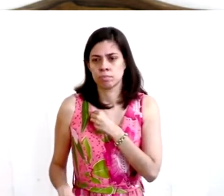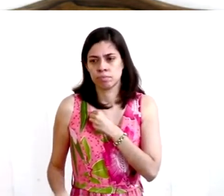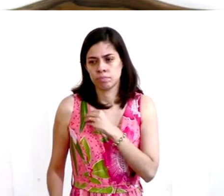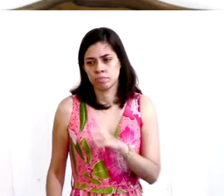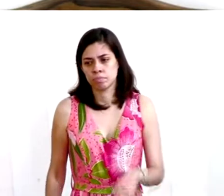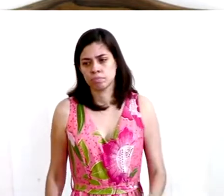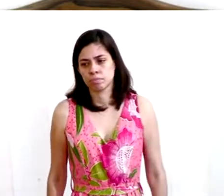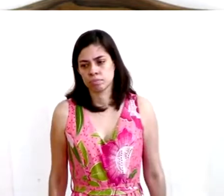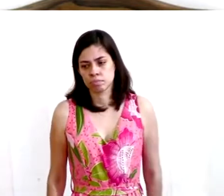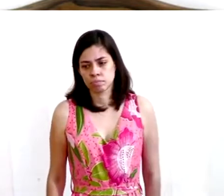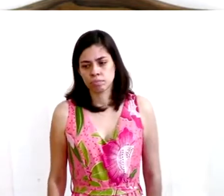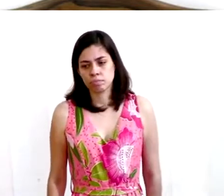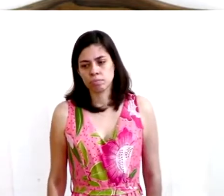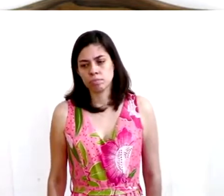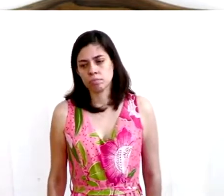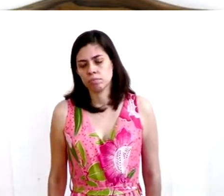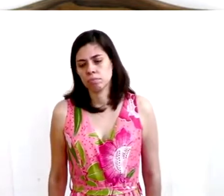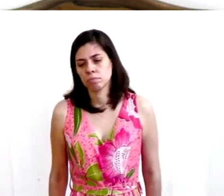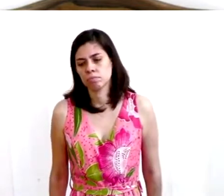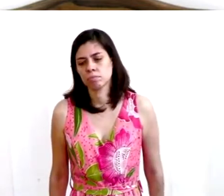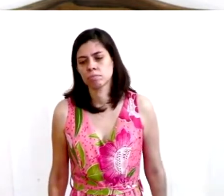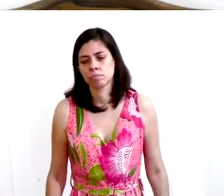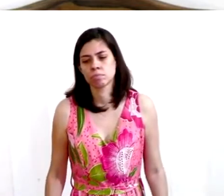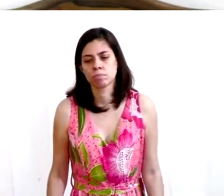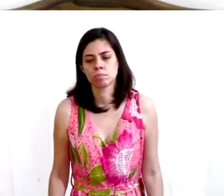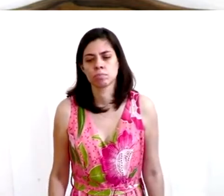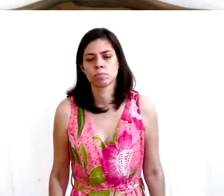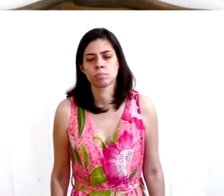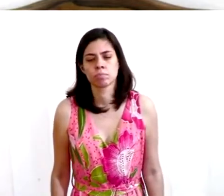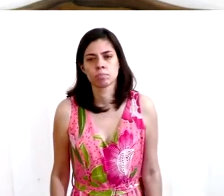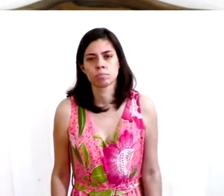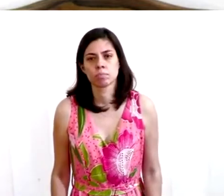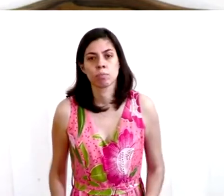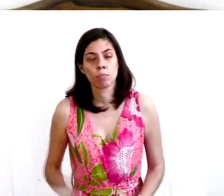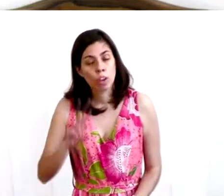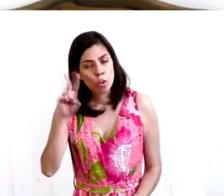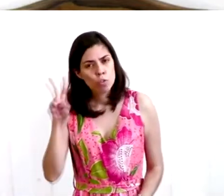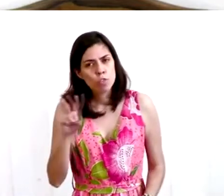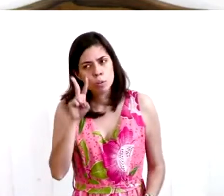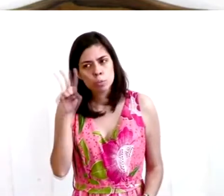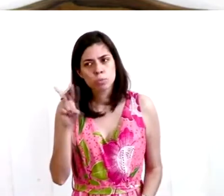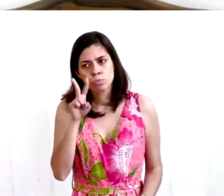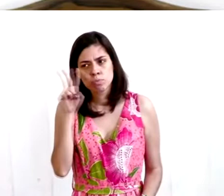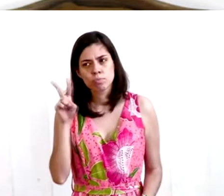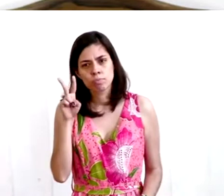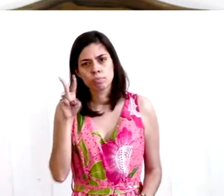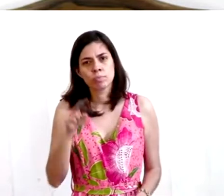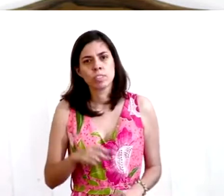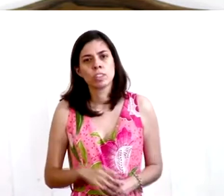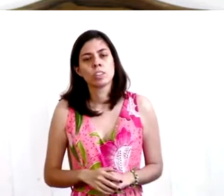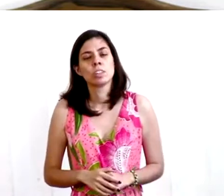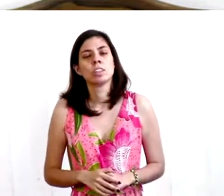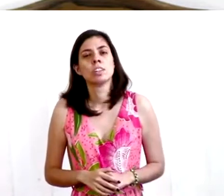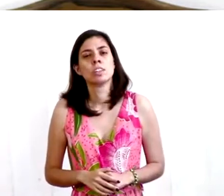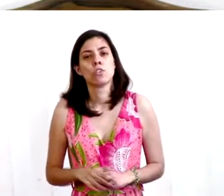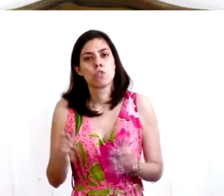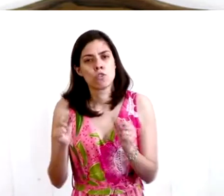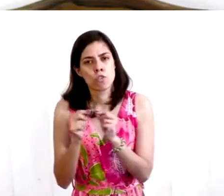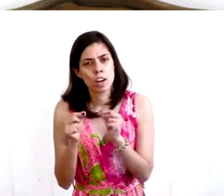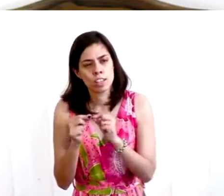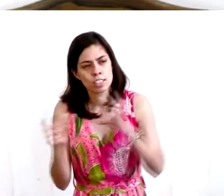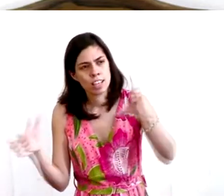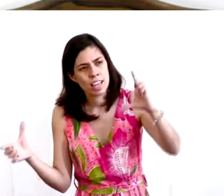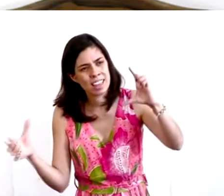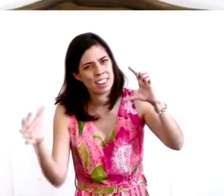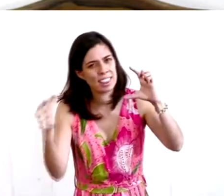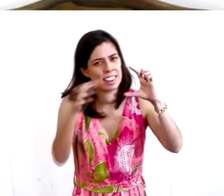luz, haja o dia, haja o homem. É exatamente essa palavra que faz com que as crianças, que são crianças hoje, as